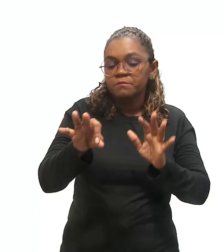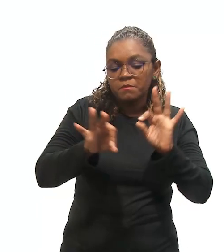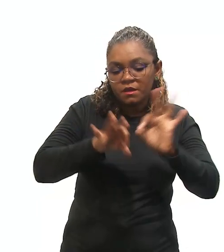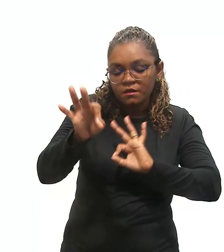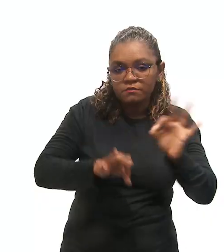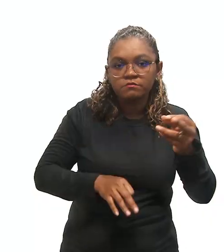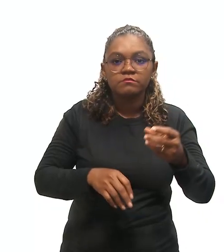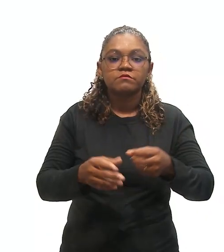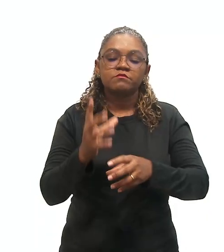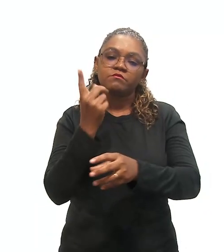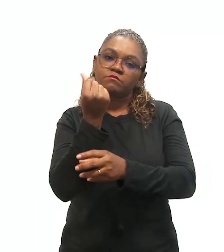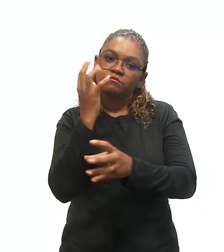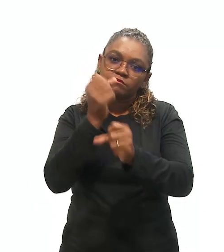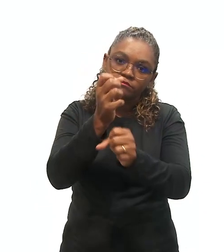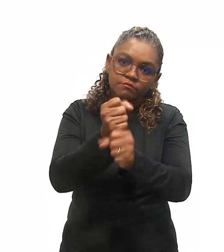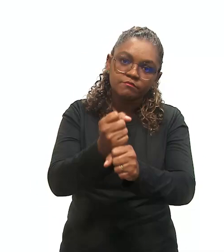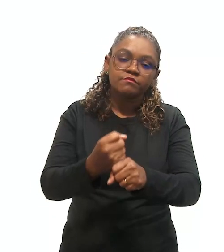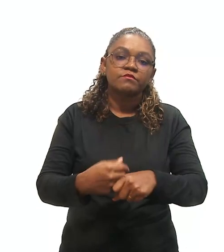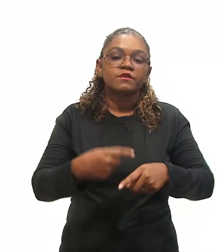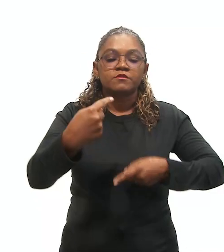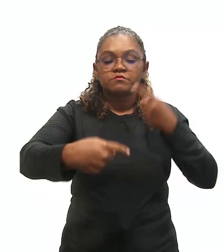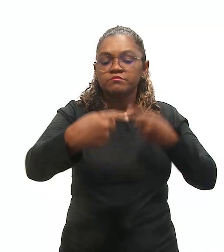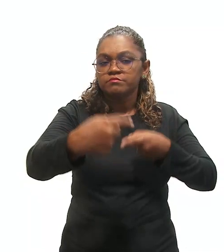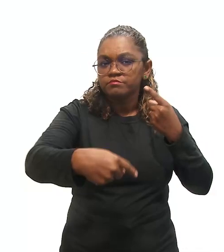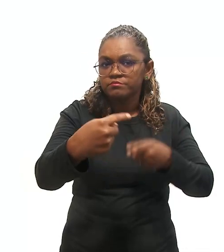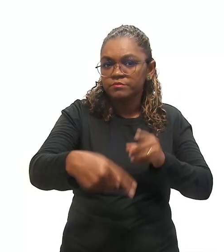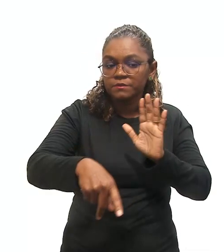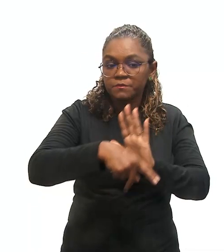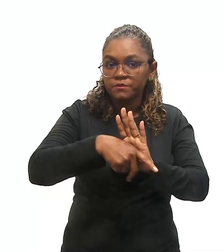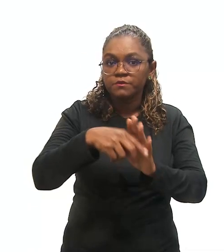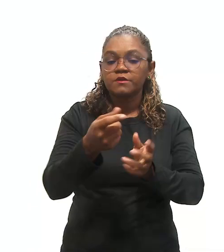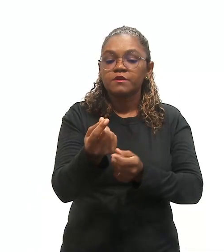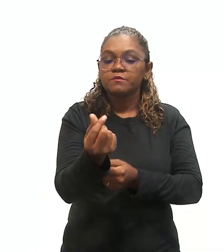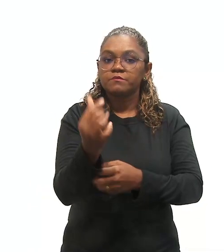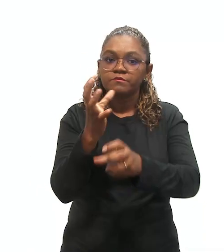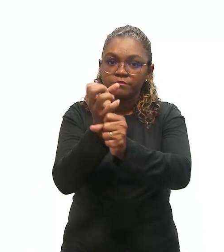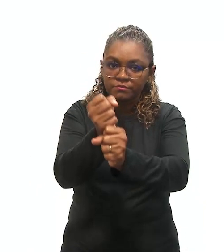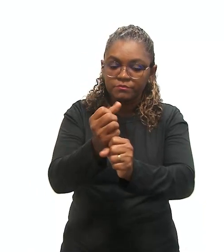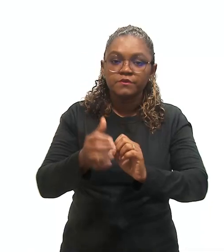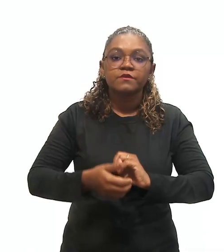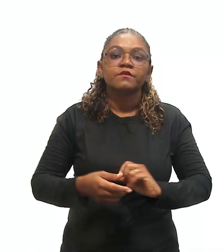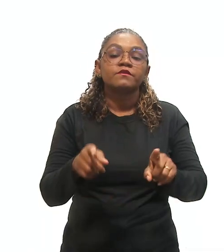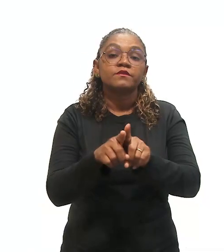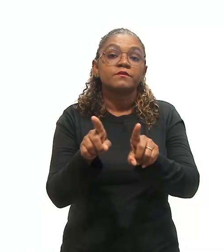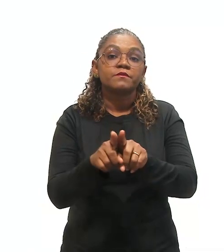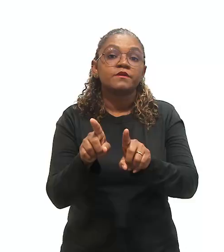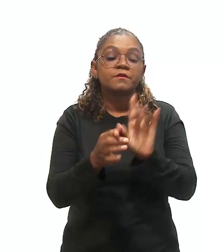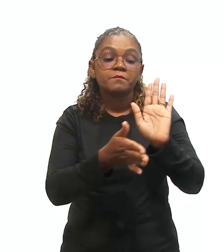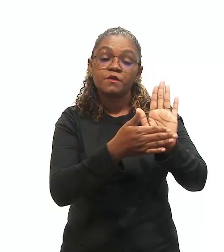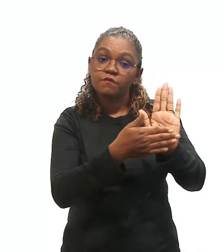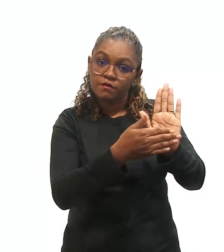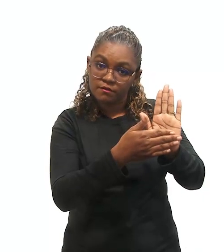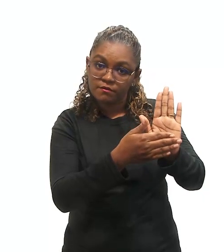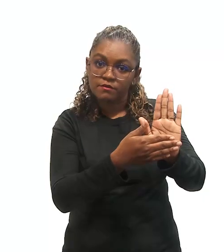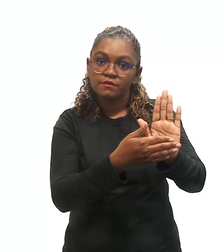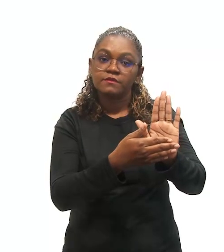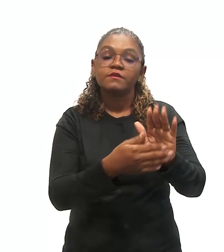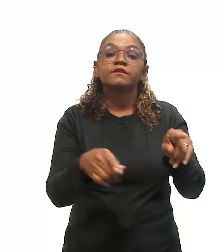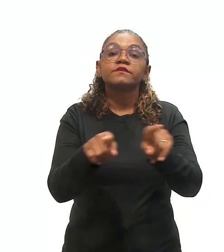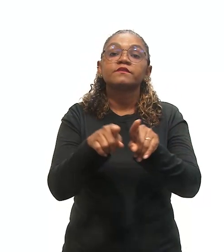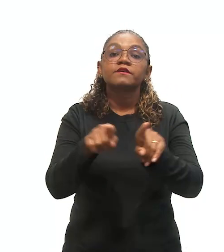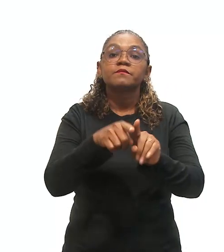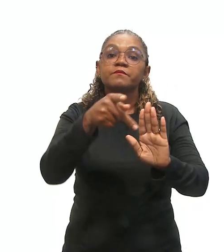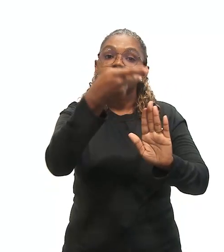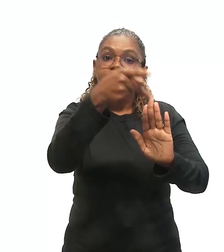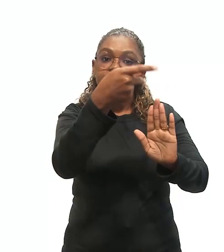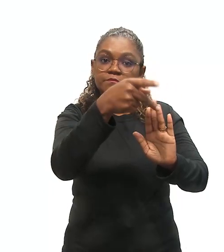de diretrizes orçamentárias, as prestações de contas e os respectivos parecer